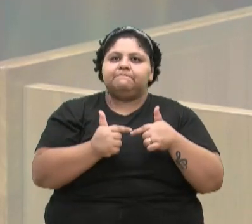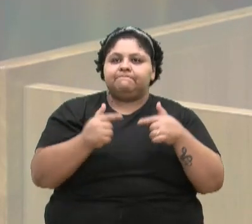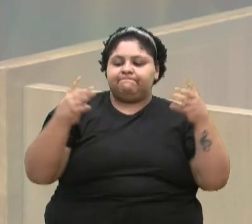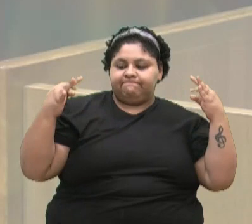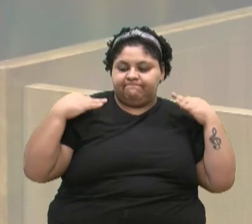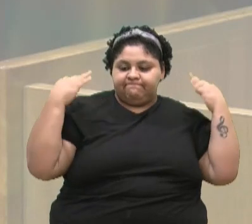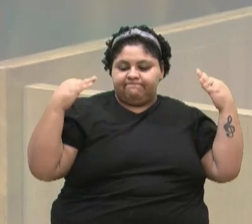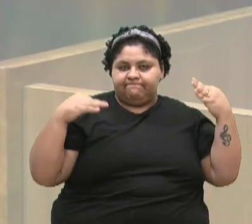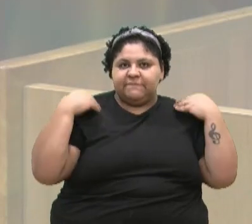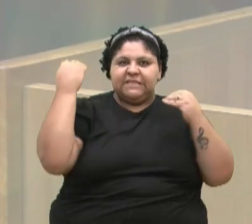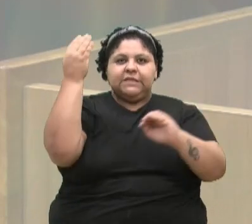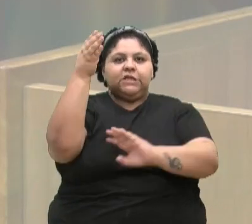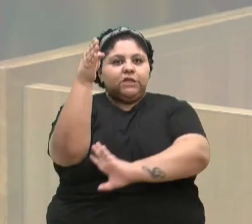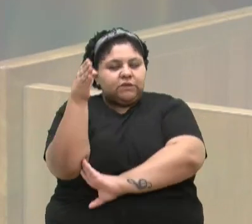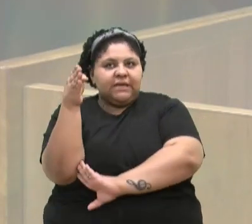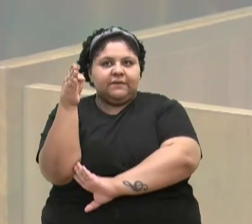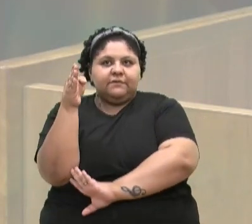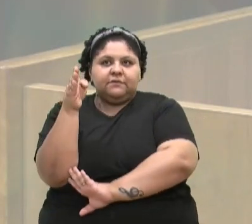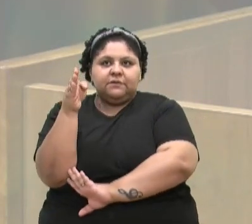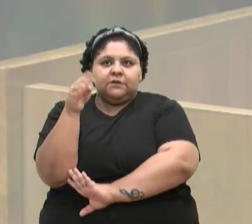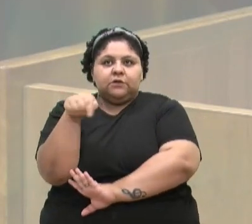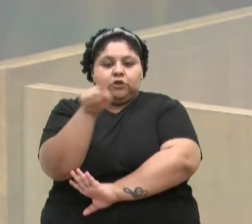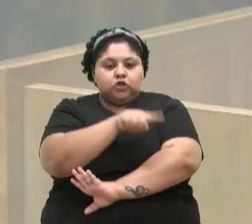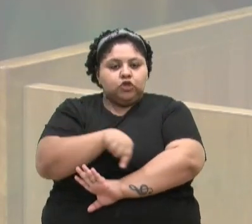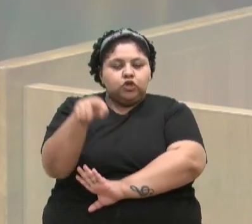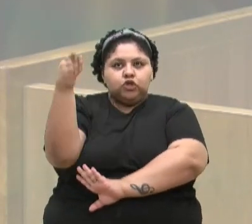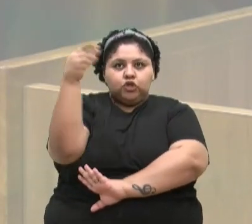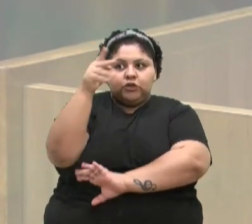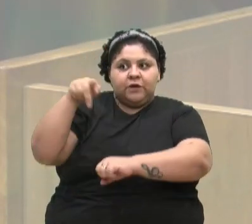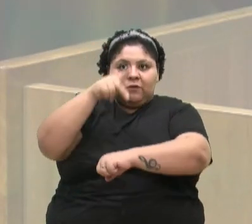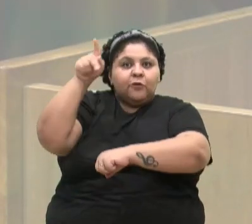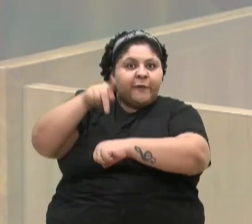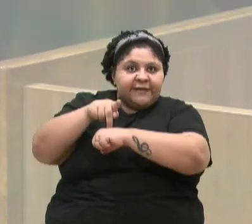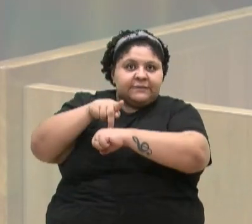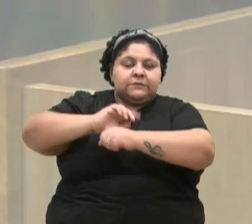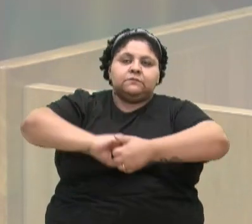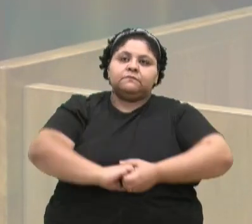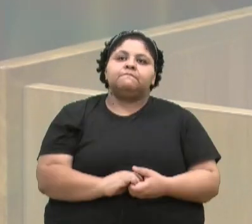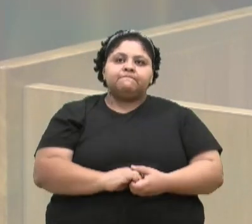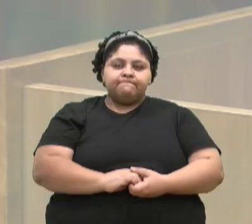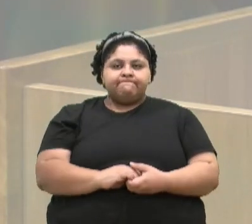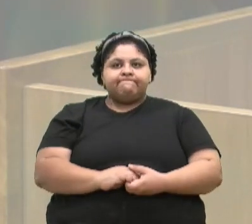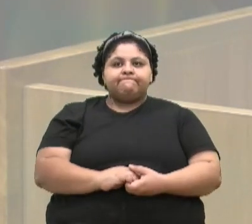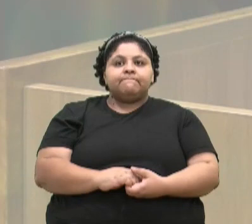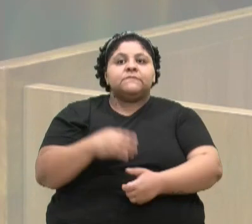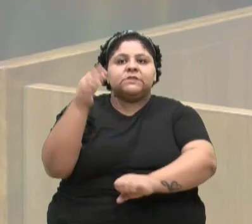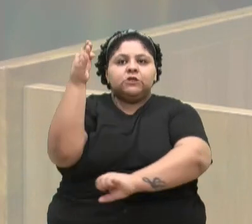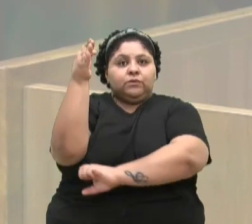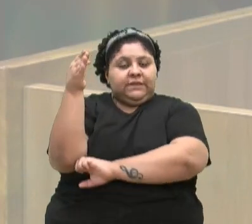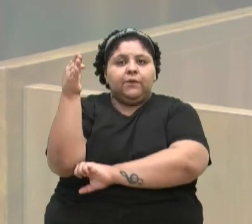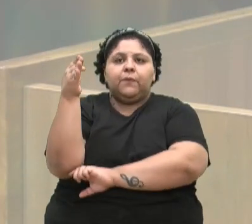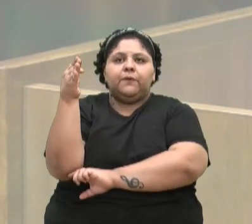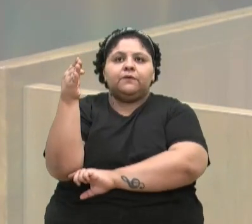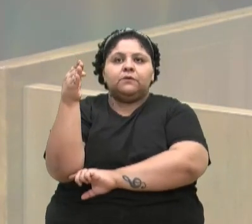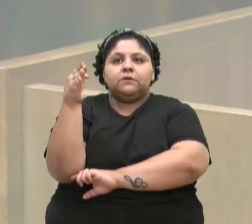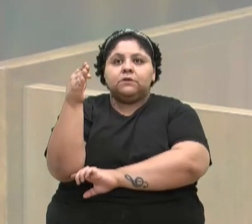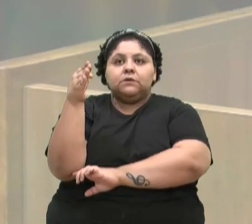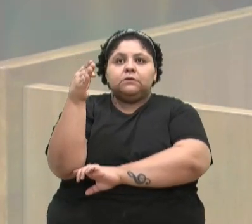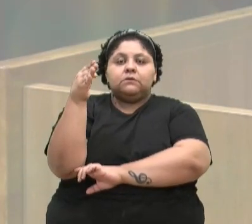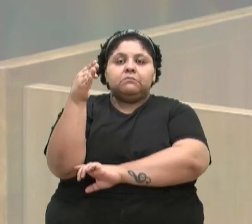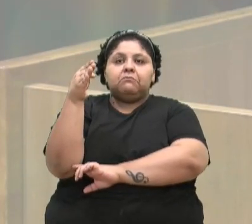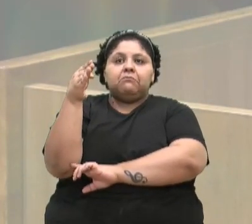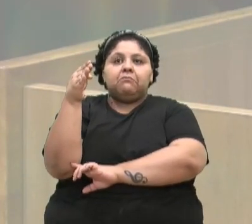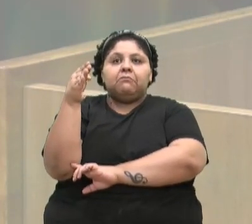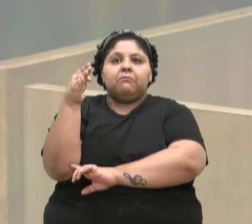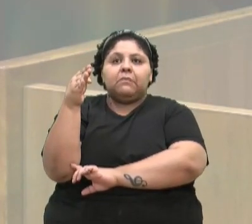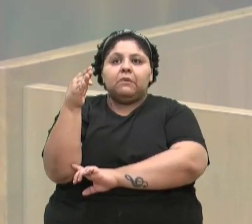turismo, em hotelaria, no nosso hotel e no país. E na Blutree, foi uma